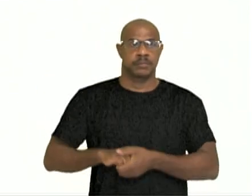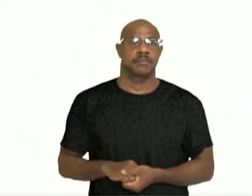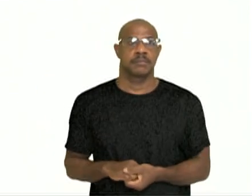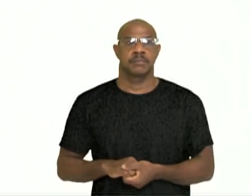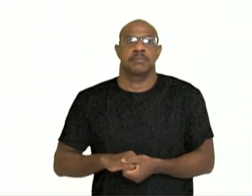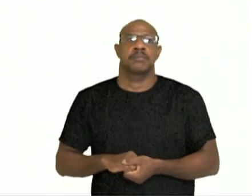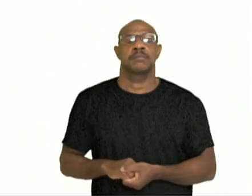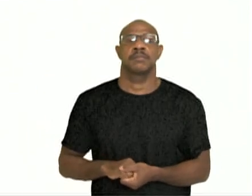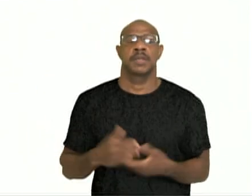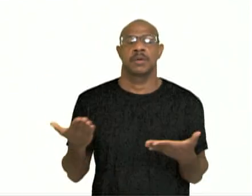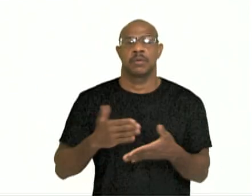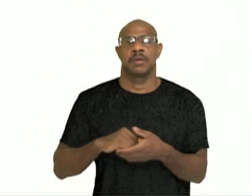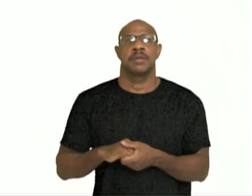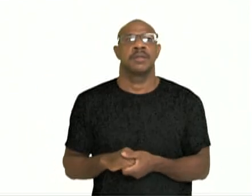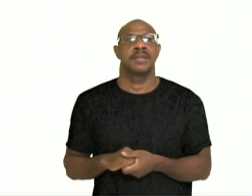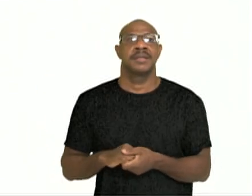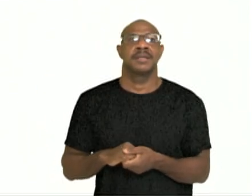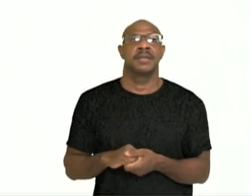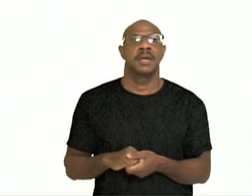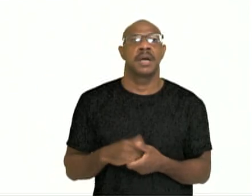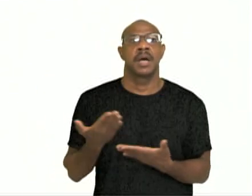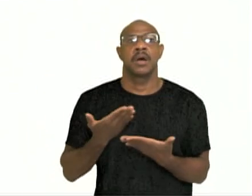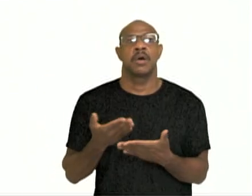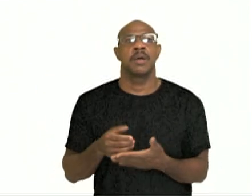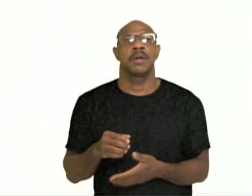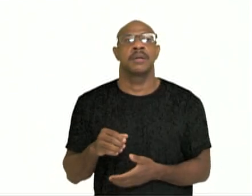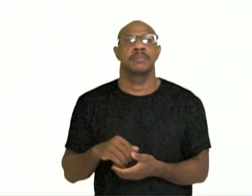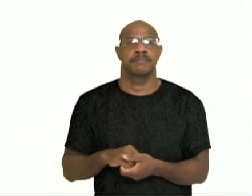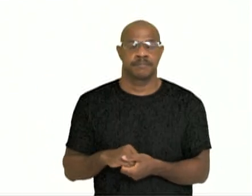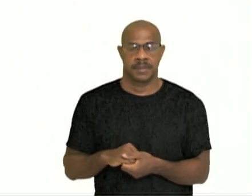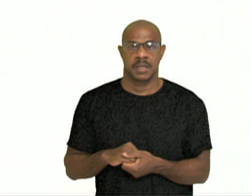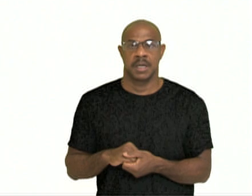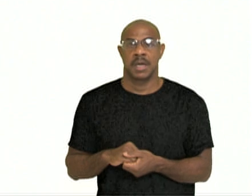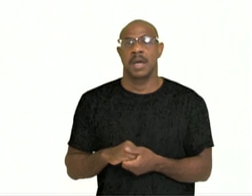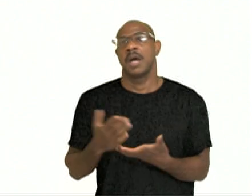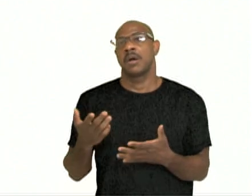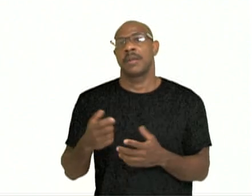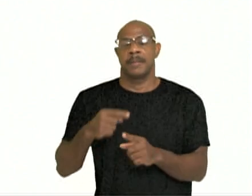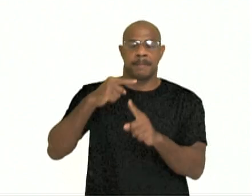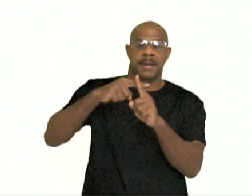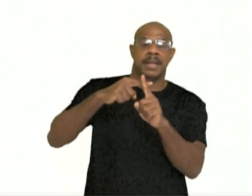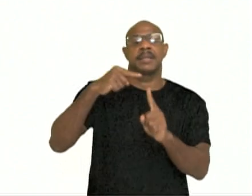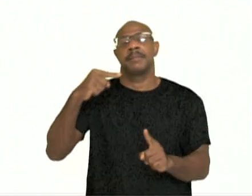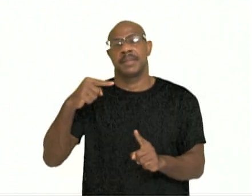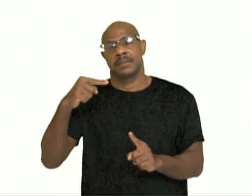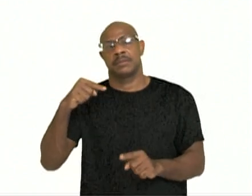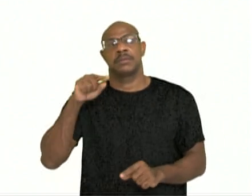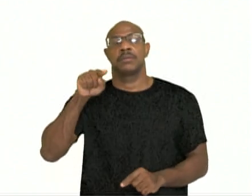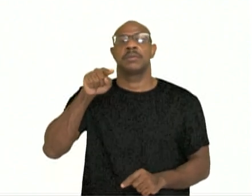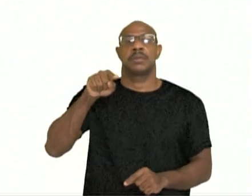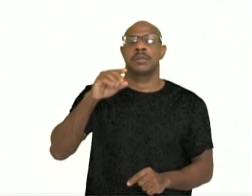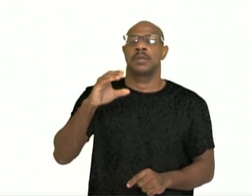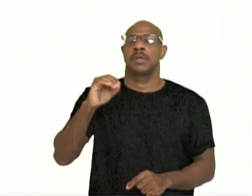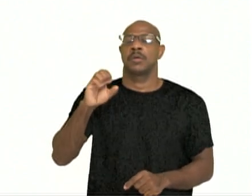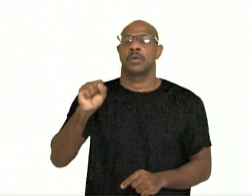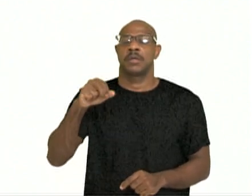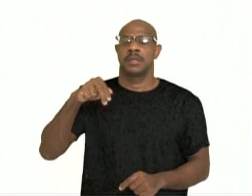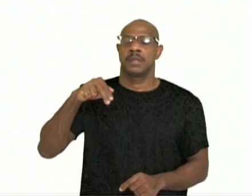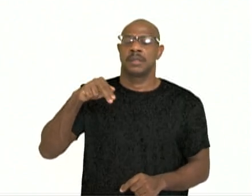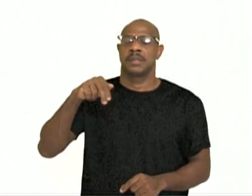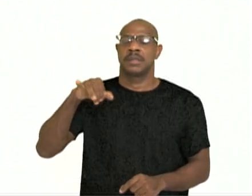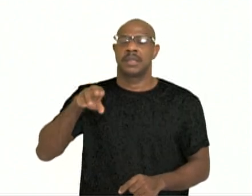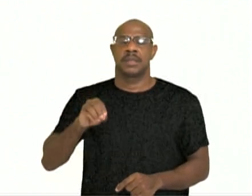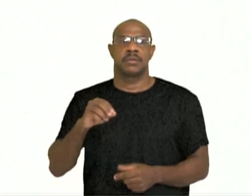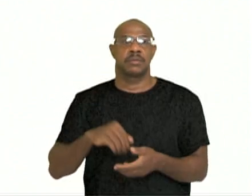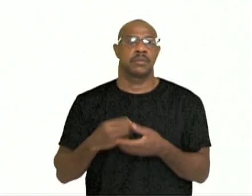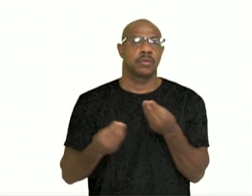Sinais do cosseno. Nós temos que lembrar que o cosseno de um arco é a projeção dele no eixo x. Então, se eu